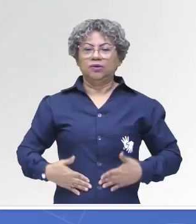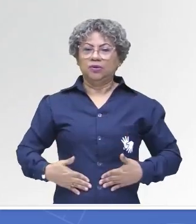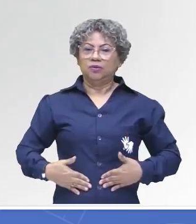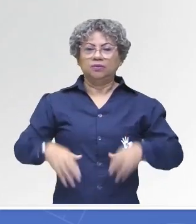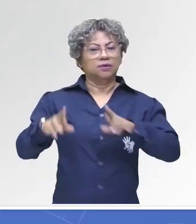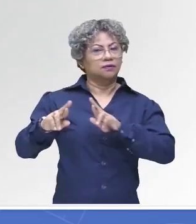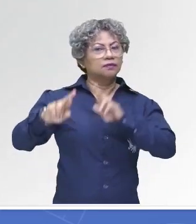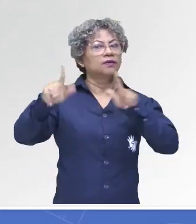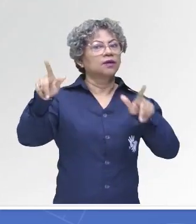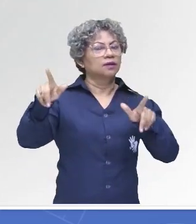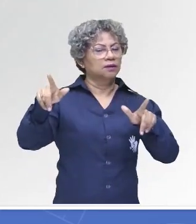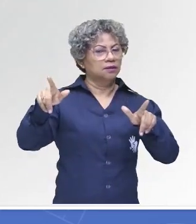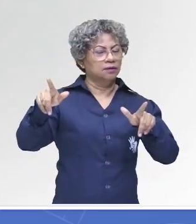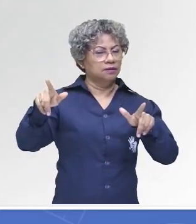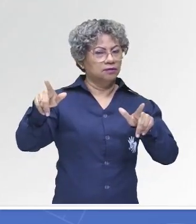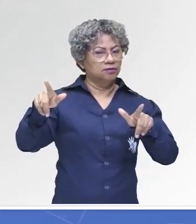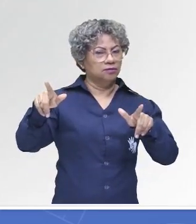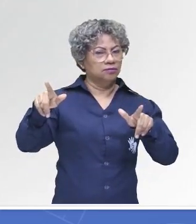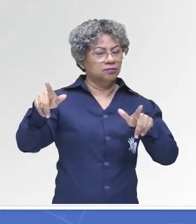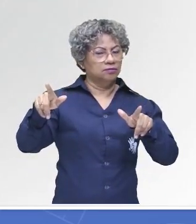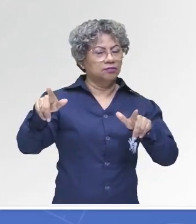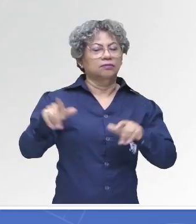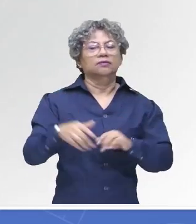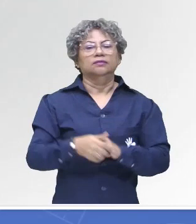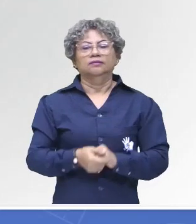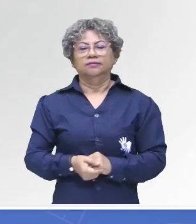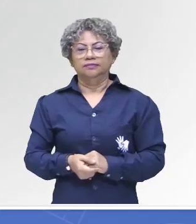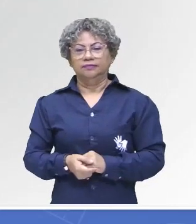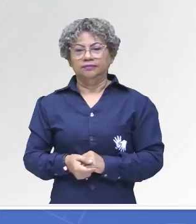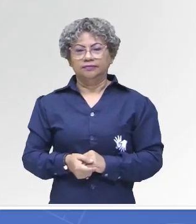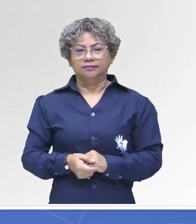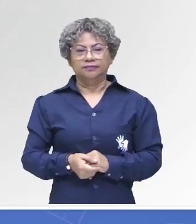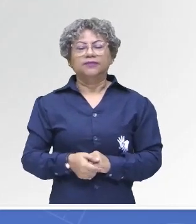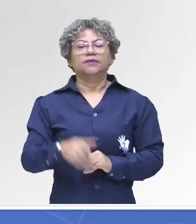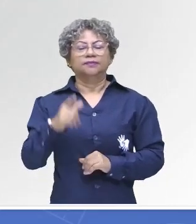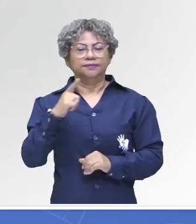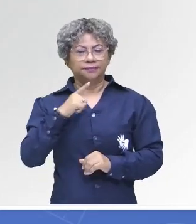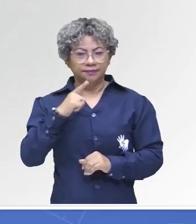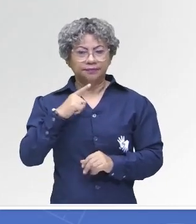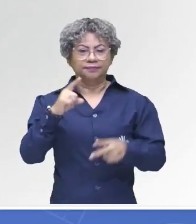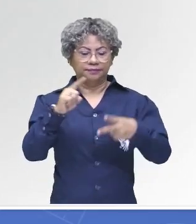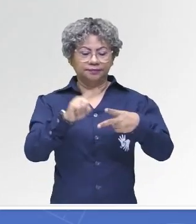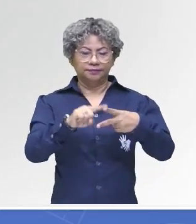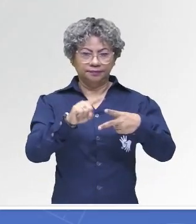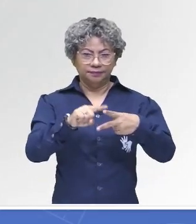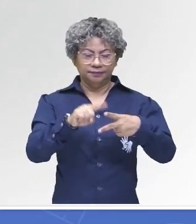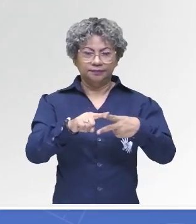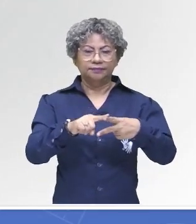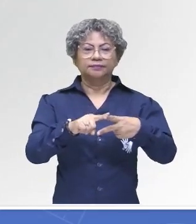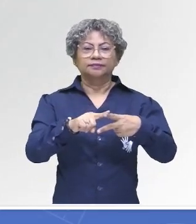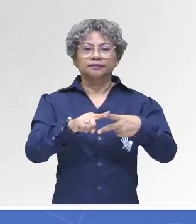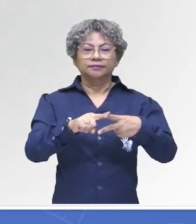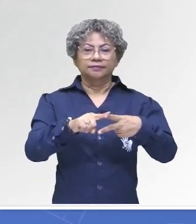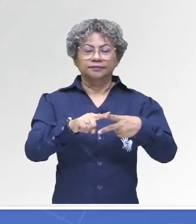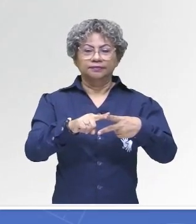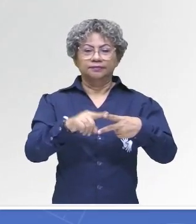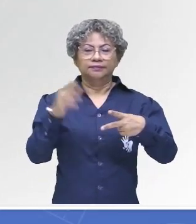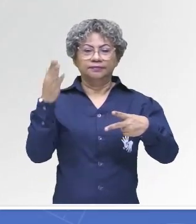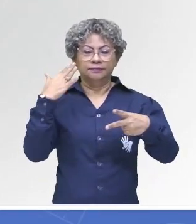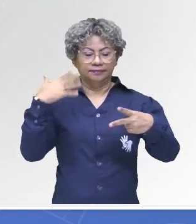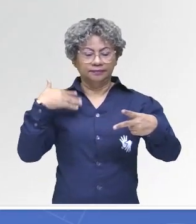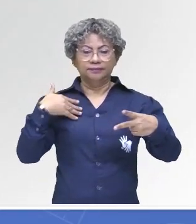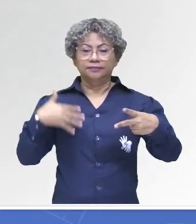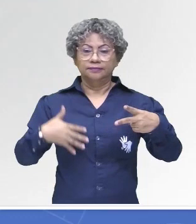térmica é esse quente e esse frio que você responde a determinado questionamento sobre